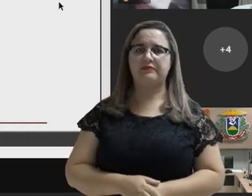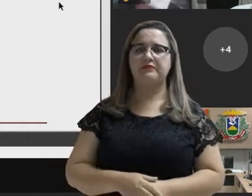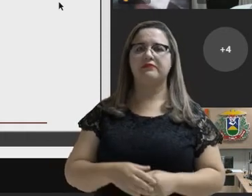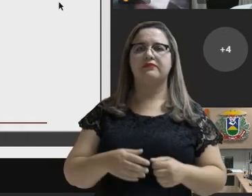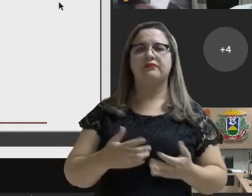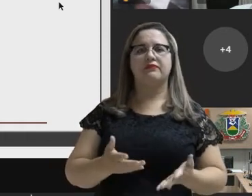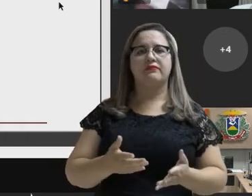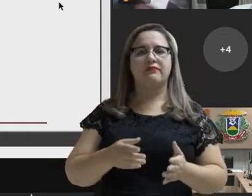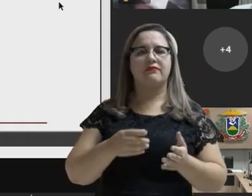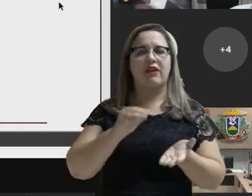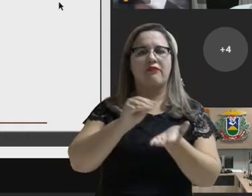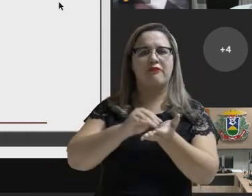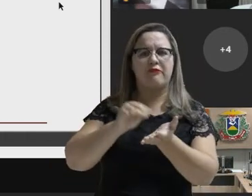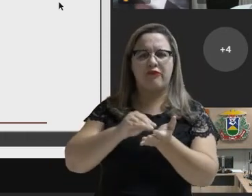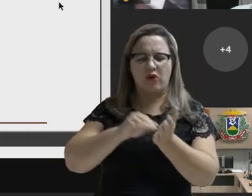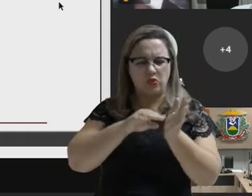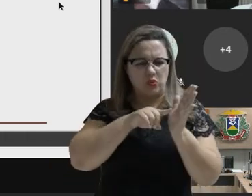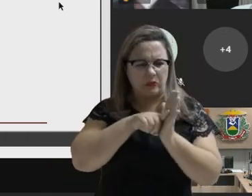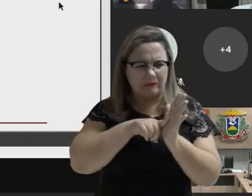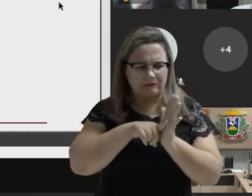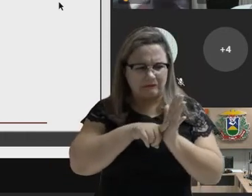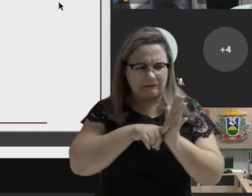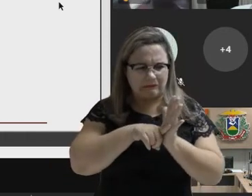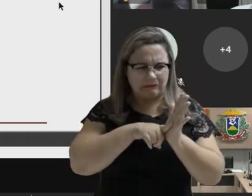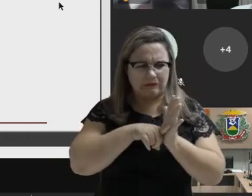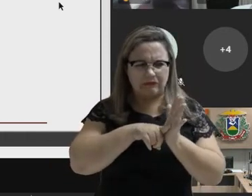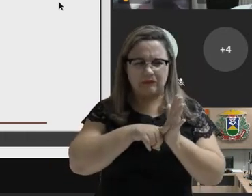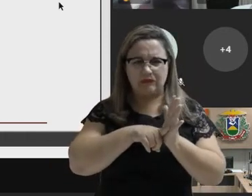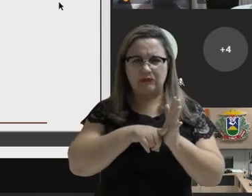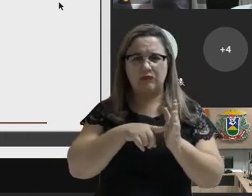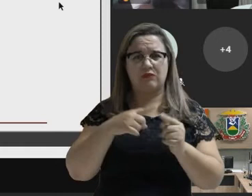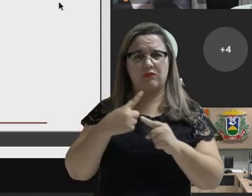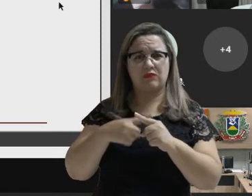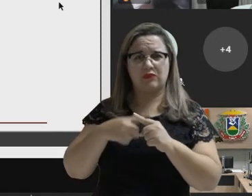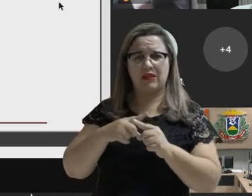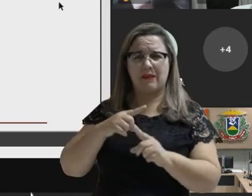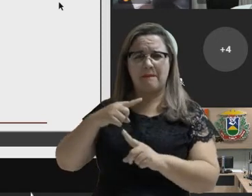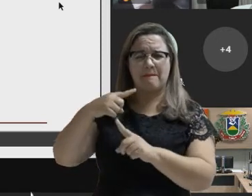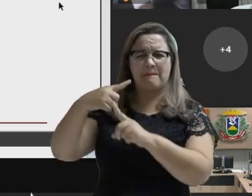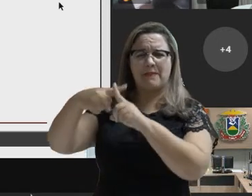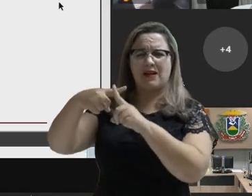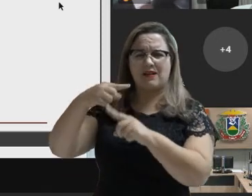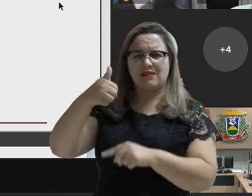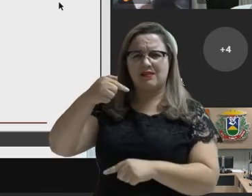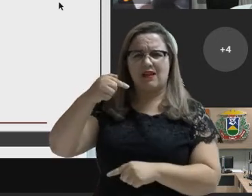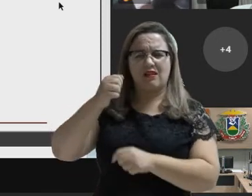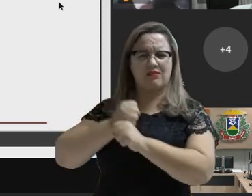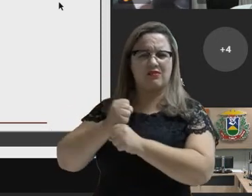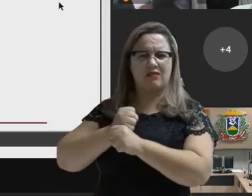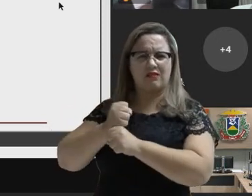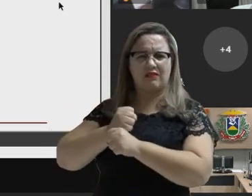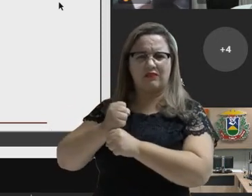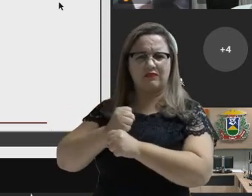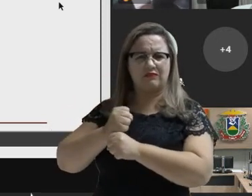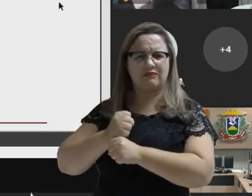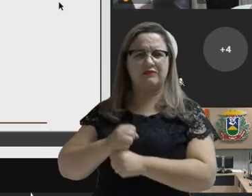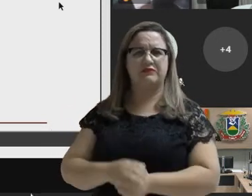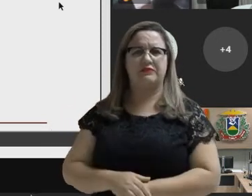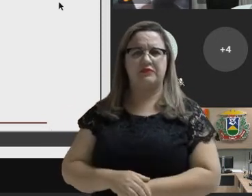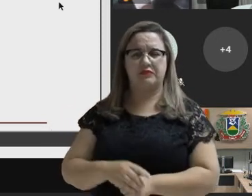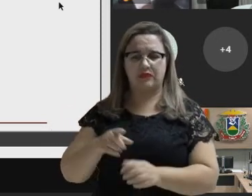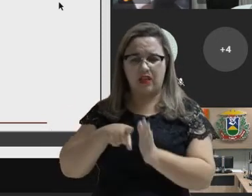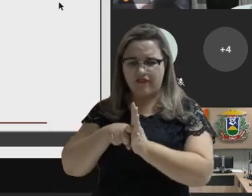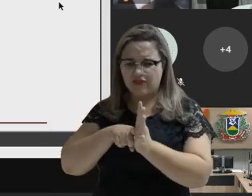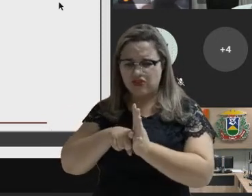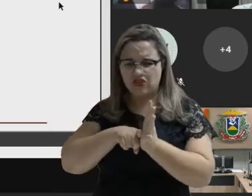tempestivamente, de forma que, transcorrido mais de 7 anos desde a suposta ocorrência, não vejo como proceder a frutífera investigação. Pois